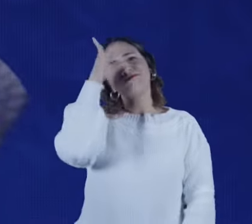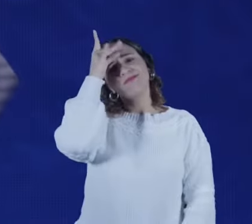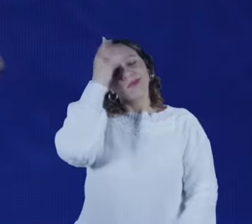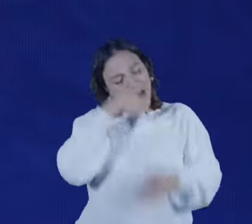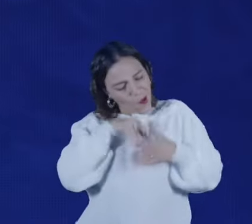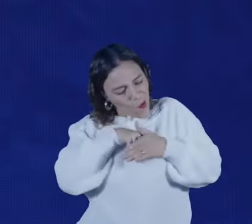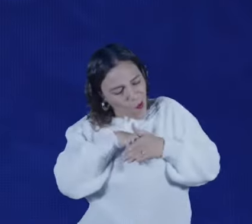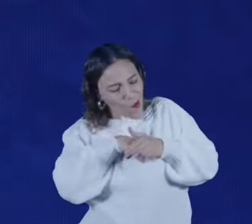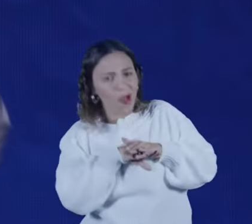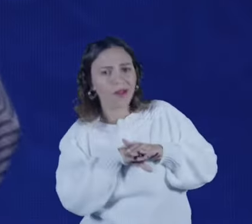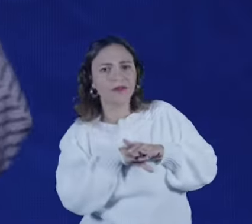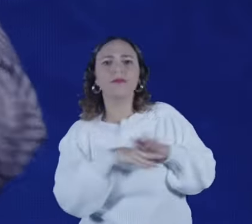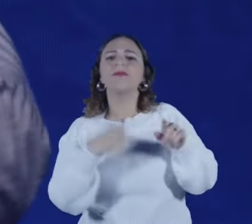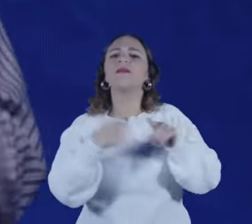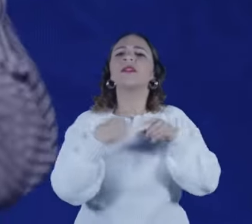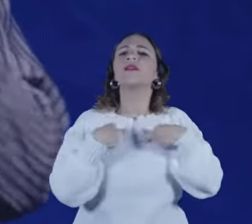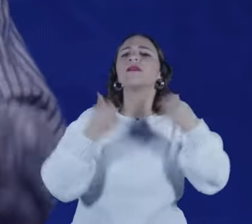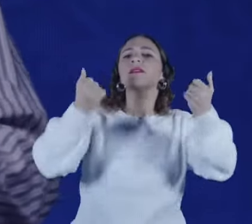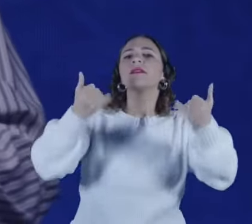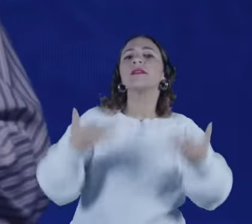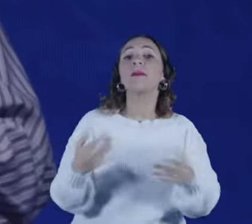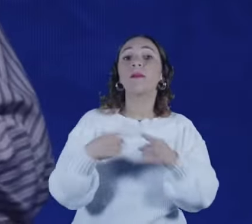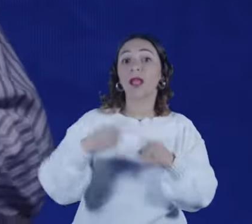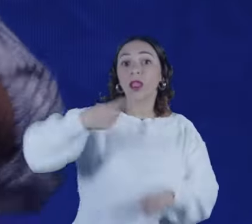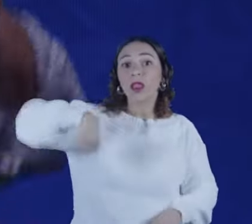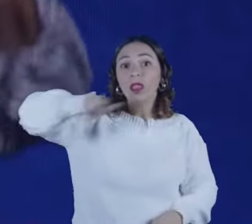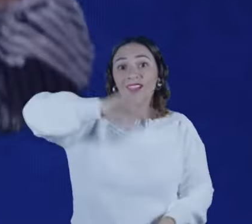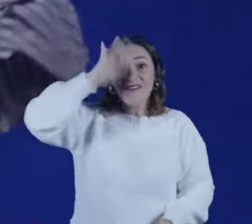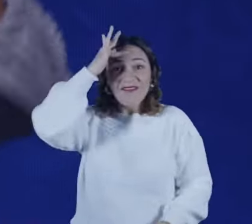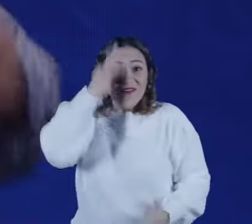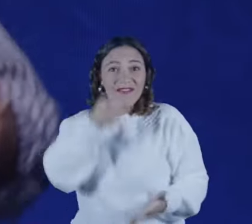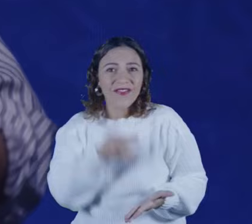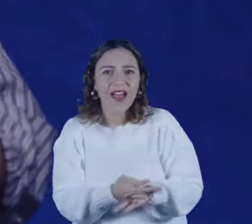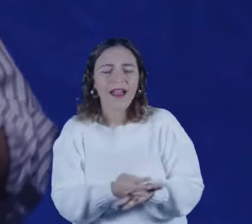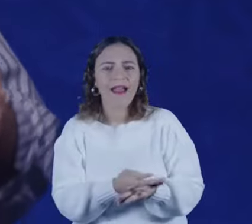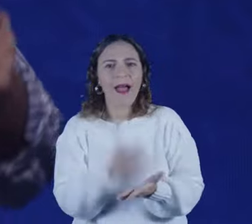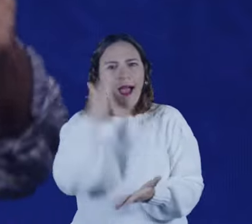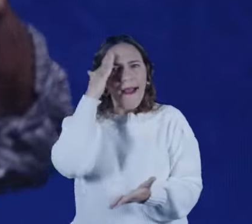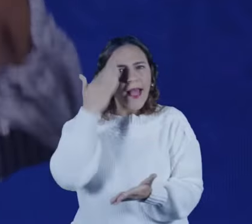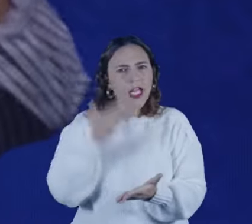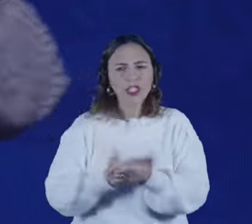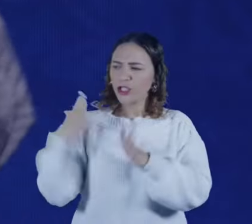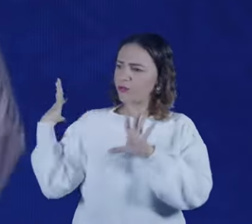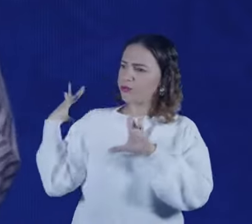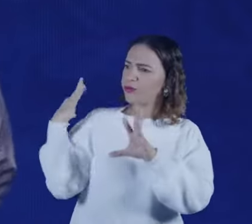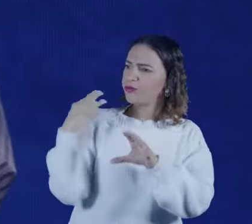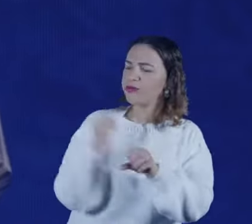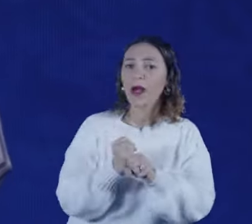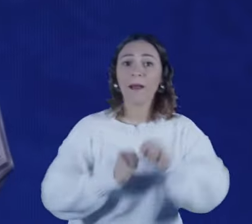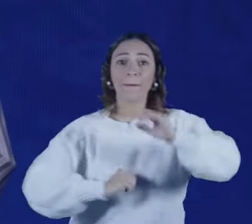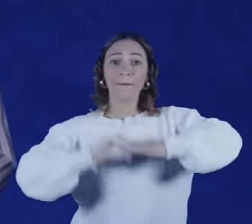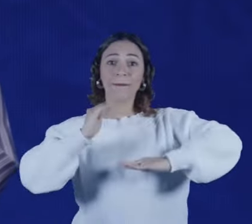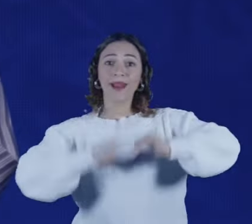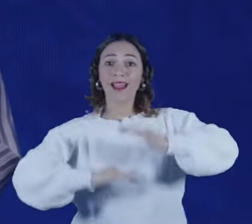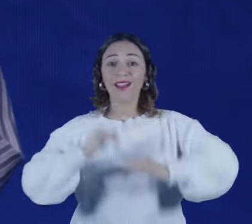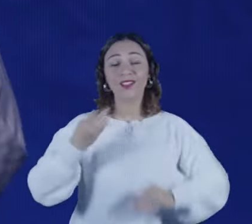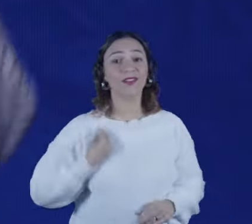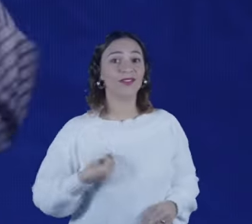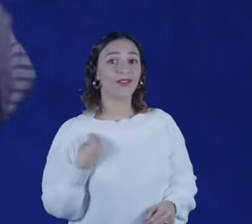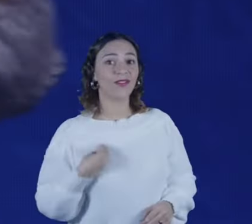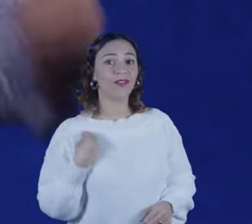gente? Porque o limite da nossa fé, das nossas convicções, da prática da nossa